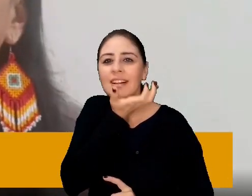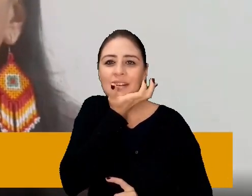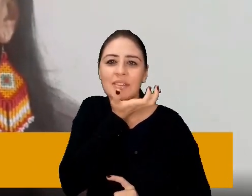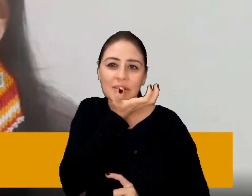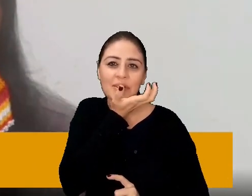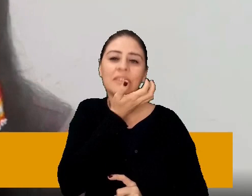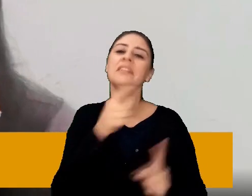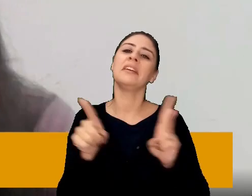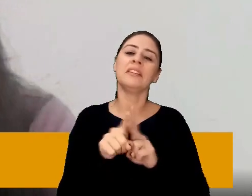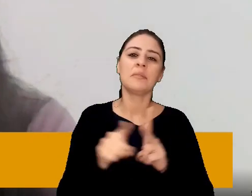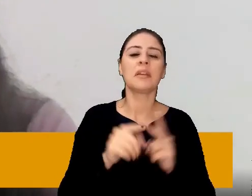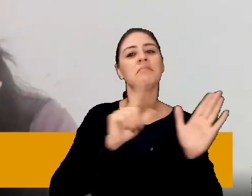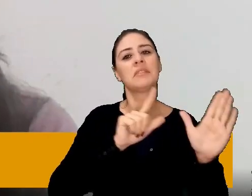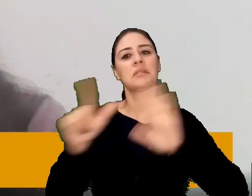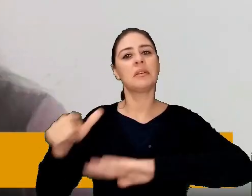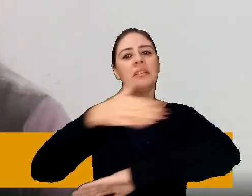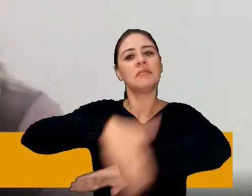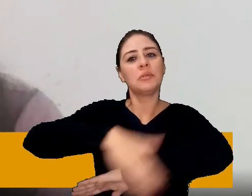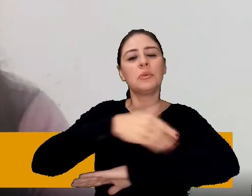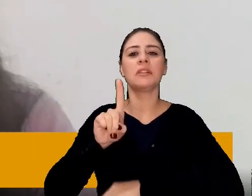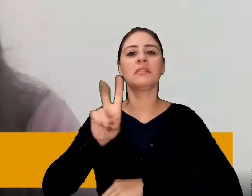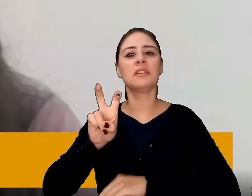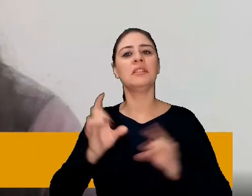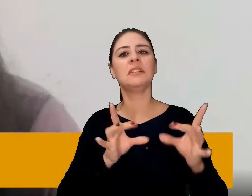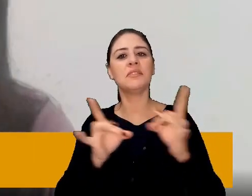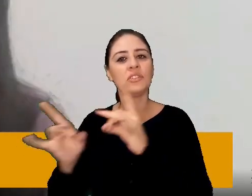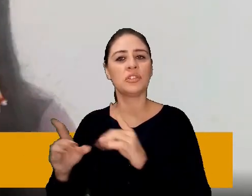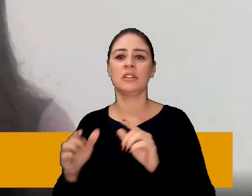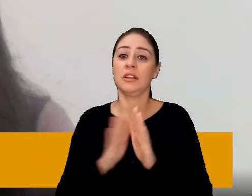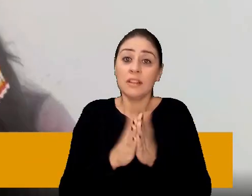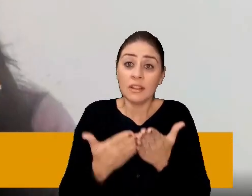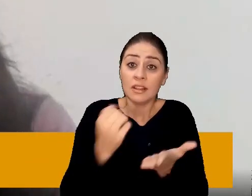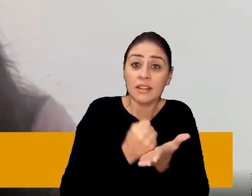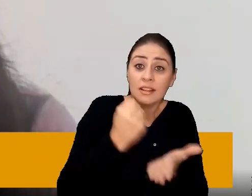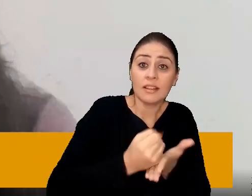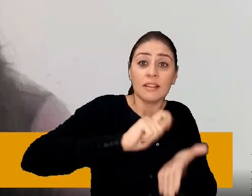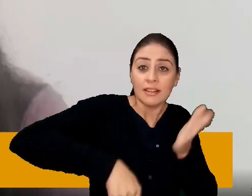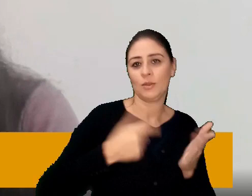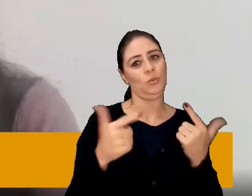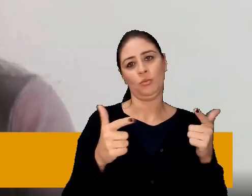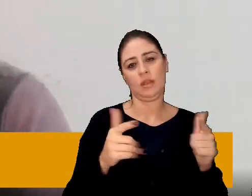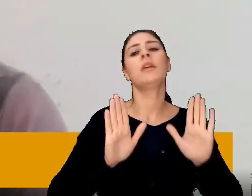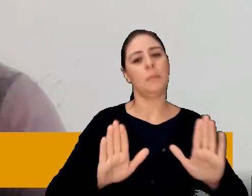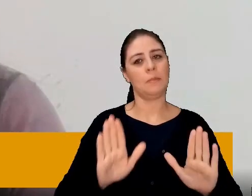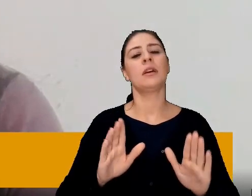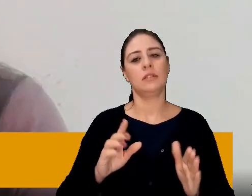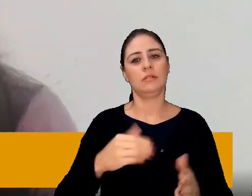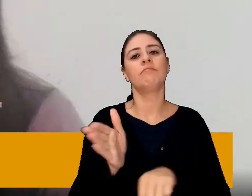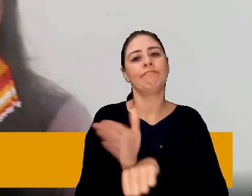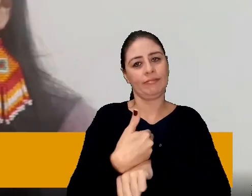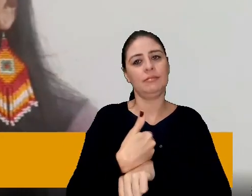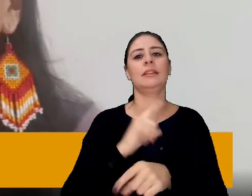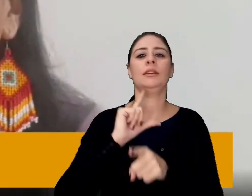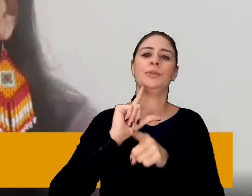semana a gente vendia na 15, igual trabalhar mesmo, só não é carteira registrada, mas a gente saía cedo, ficava o dia inteiro, tem